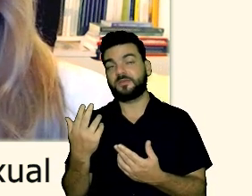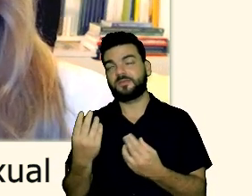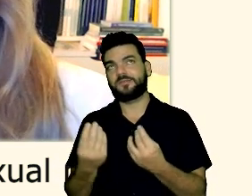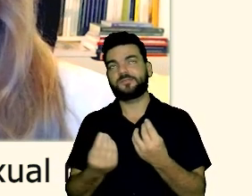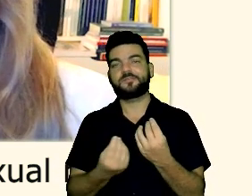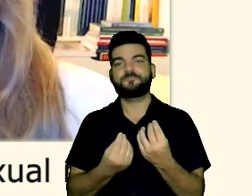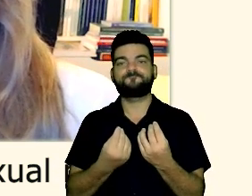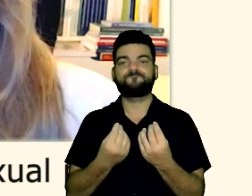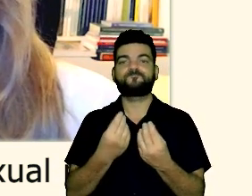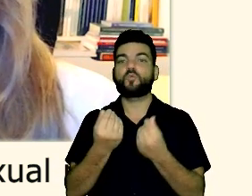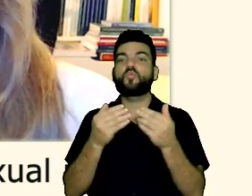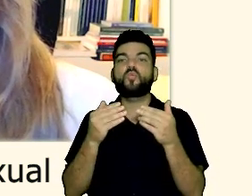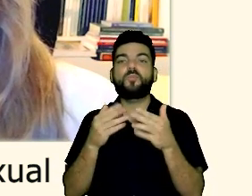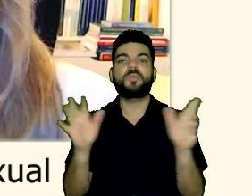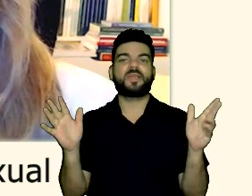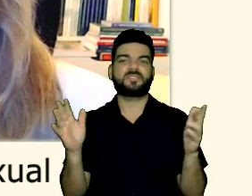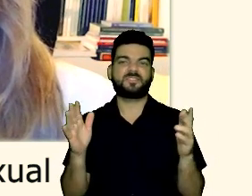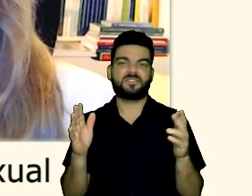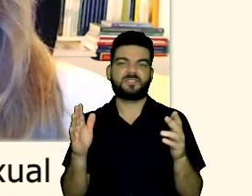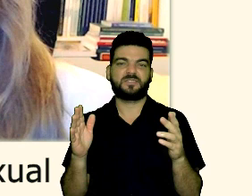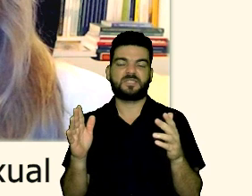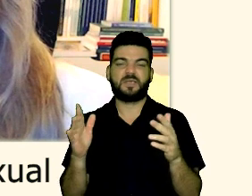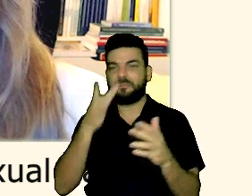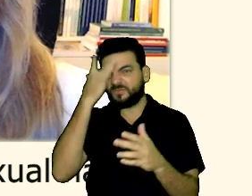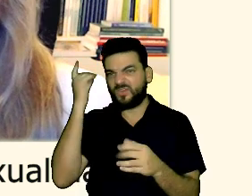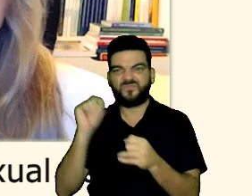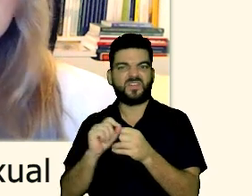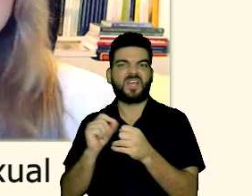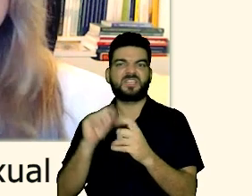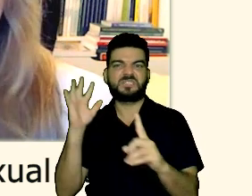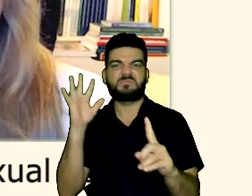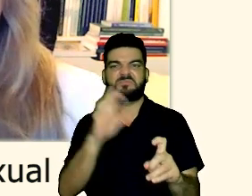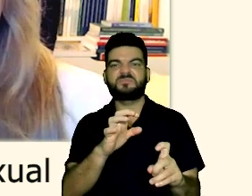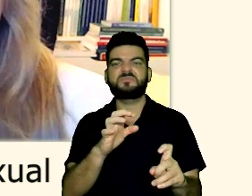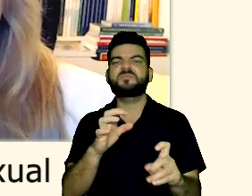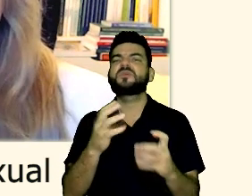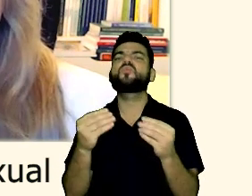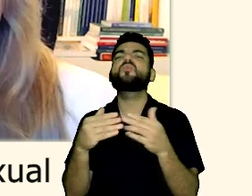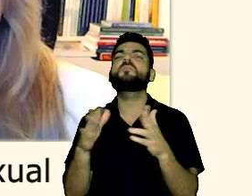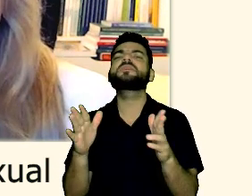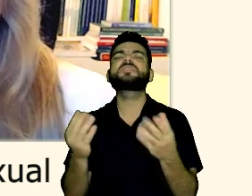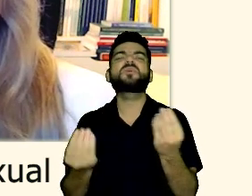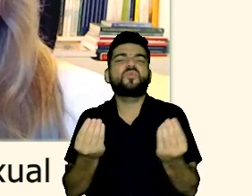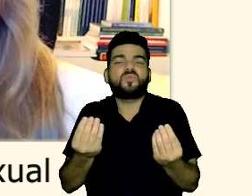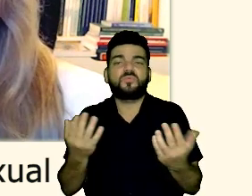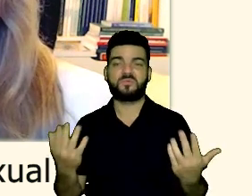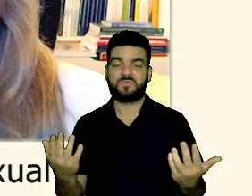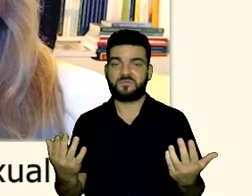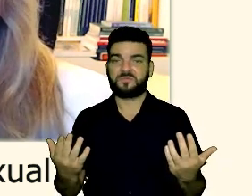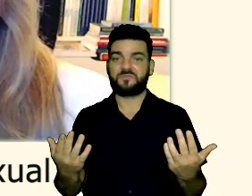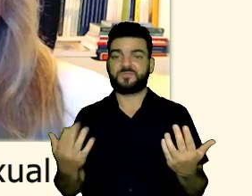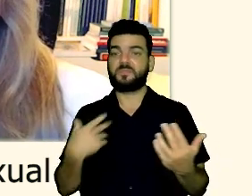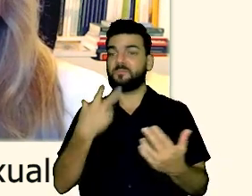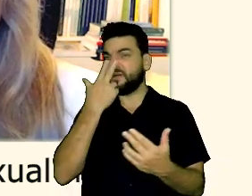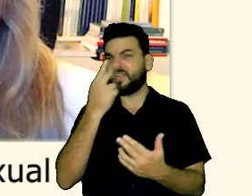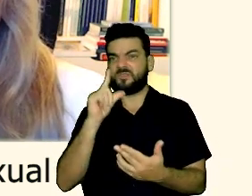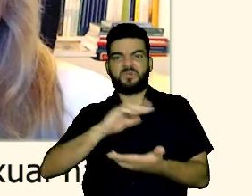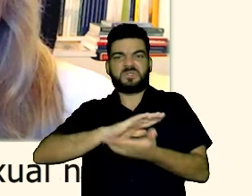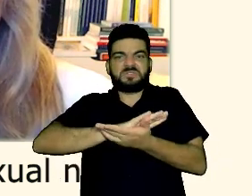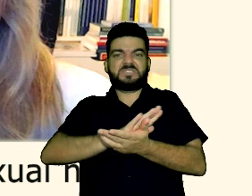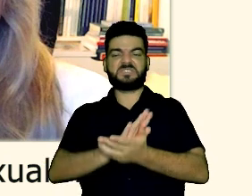caracterizar o assédio e também uma atividade discriminatória, estão em falhas, não é? Em